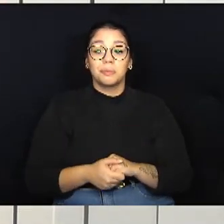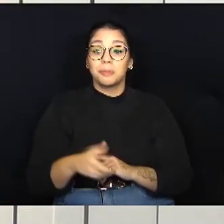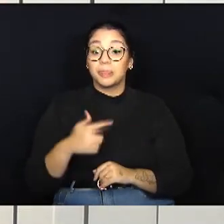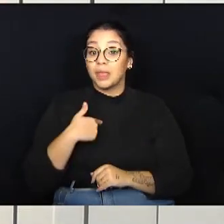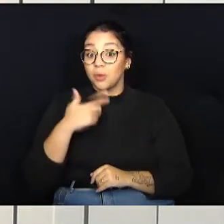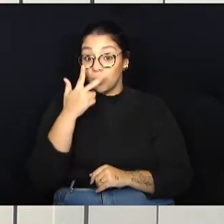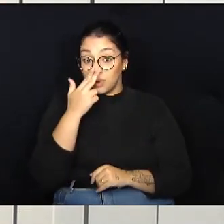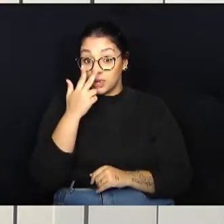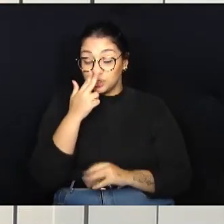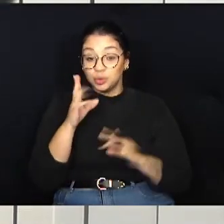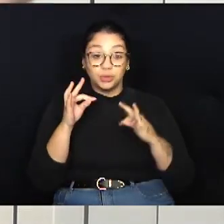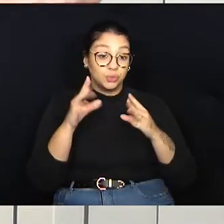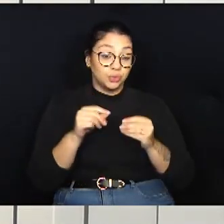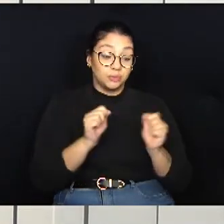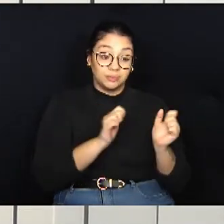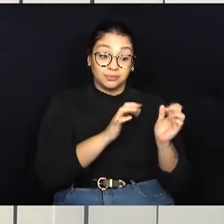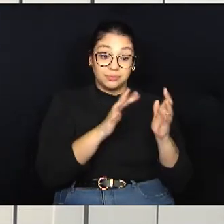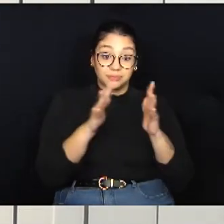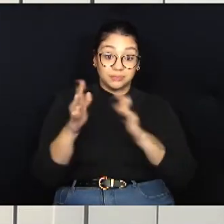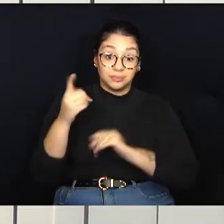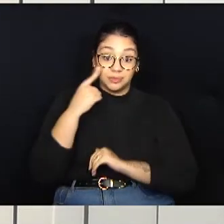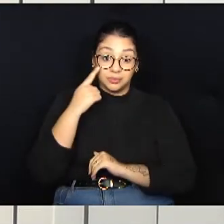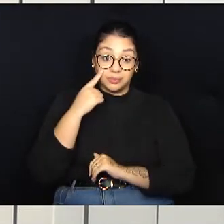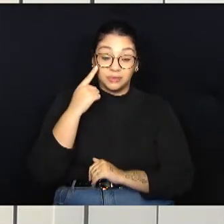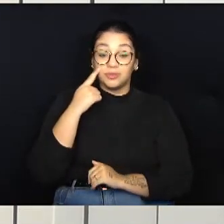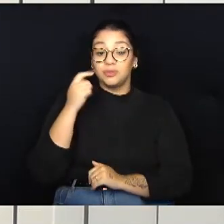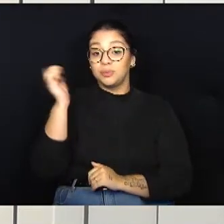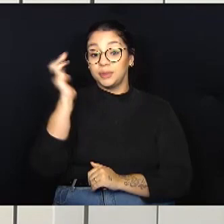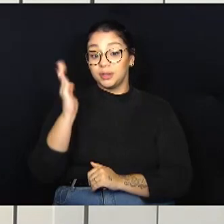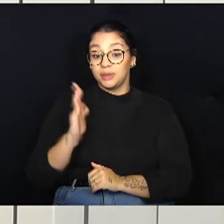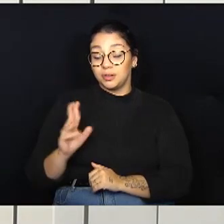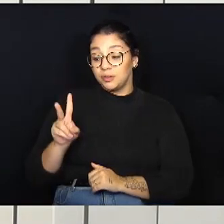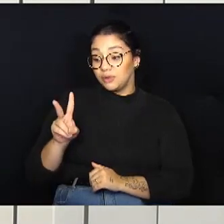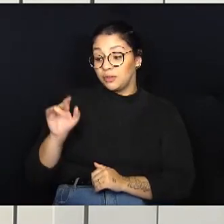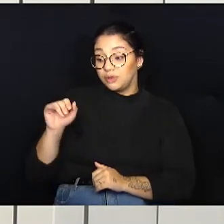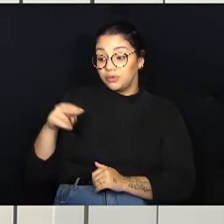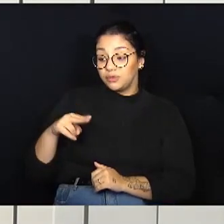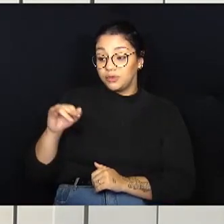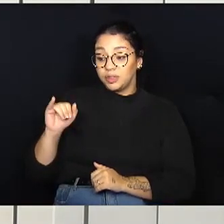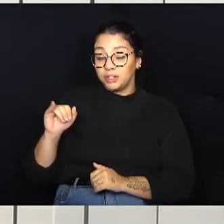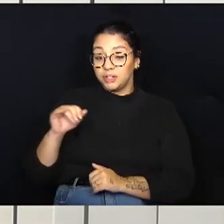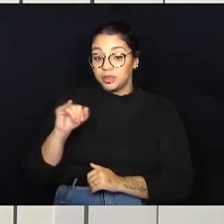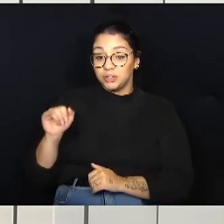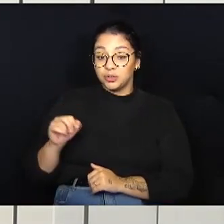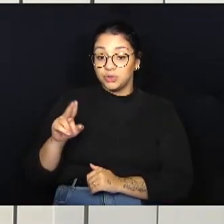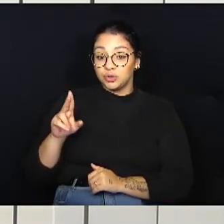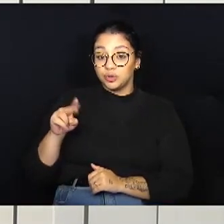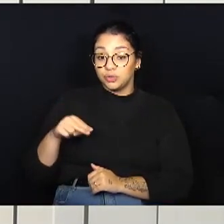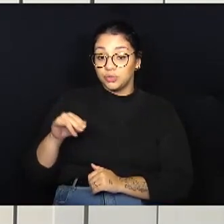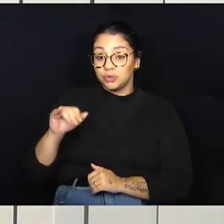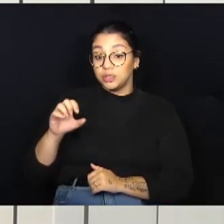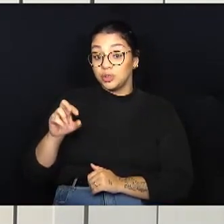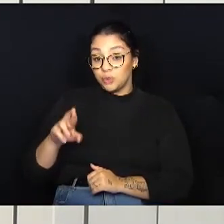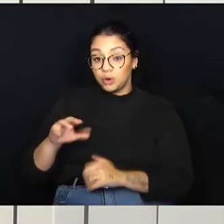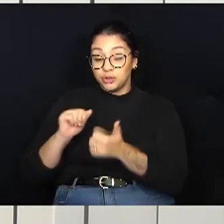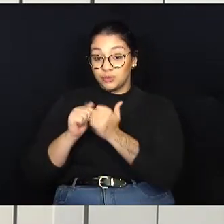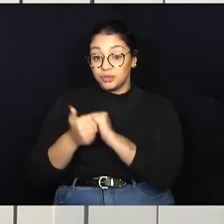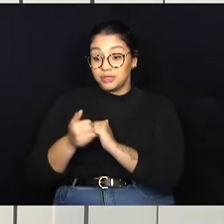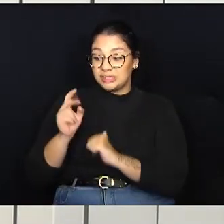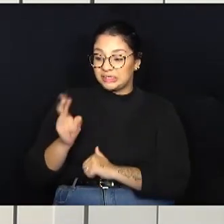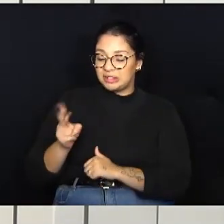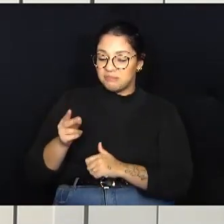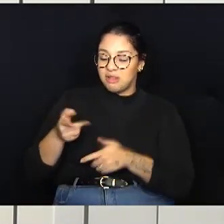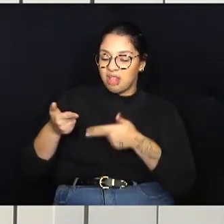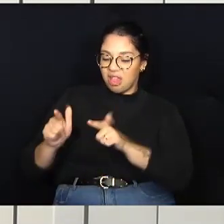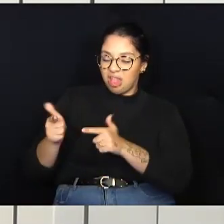mundo acompanhou o que aconteceu com o brasileiro Vini Júnior, que joga no Real Madrid e constantemente é chamado de